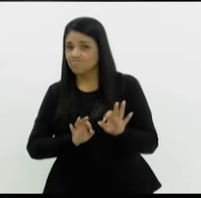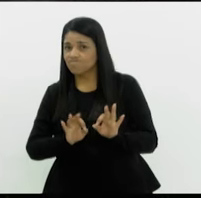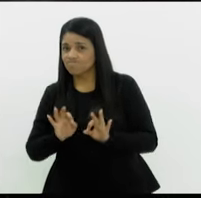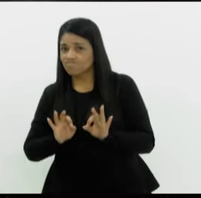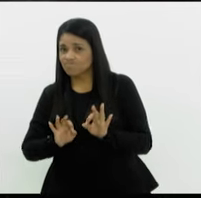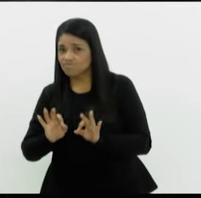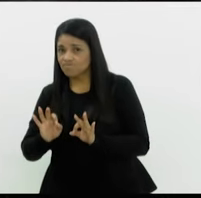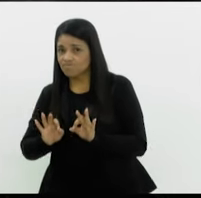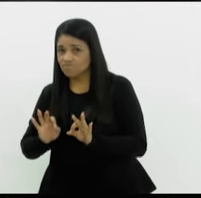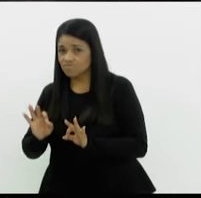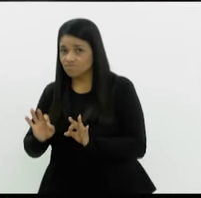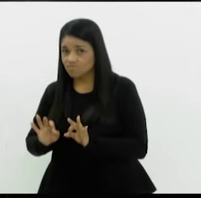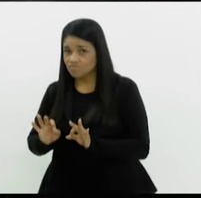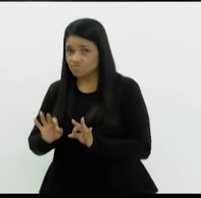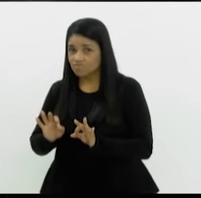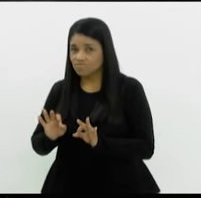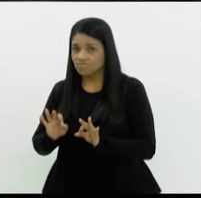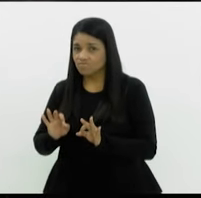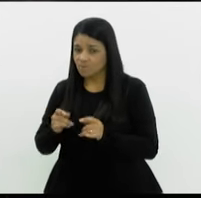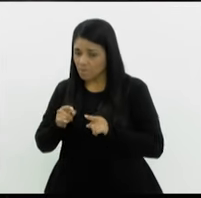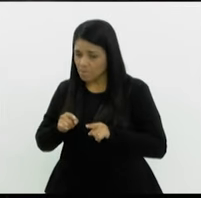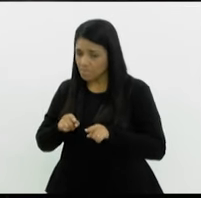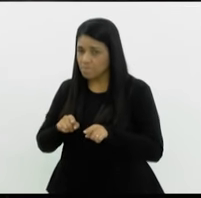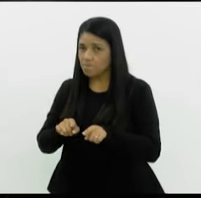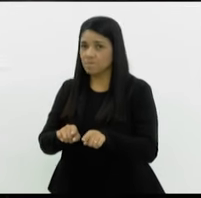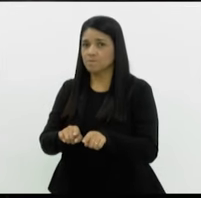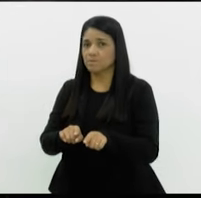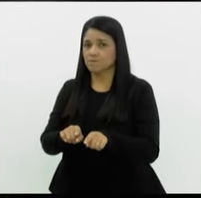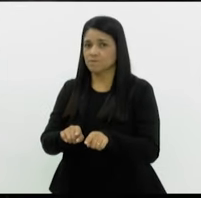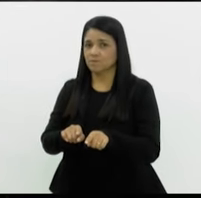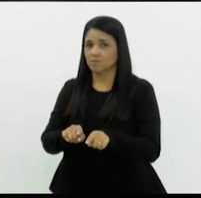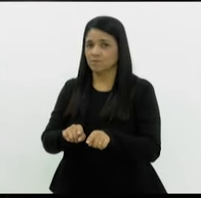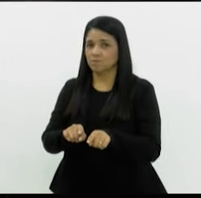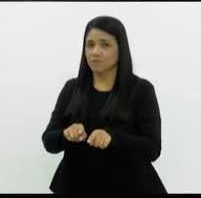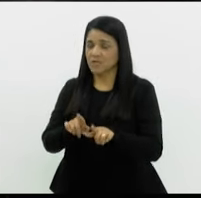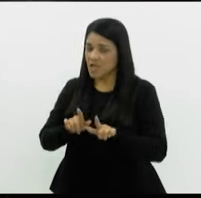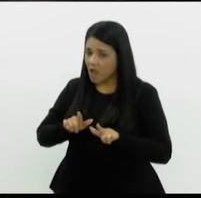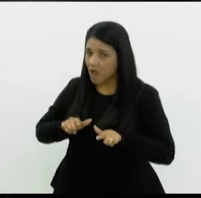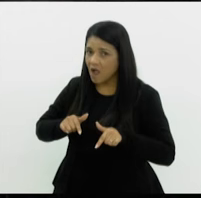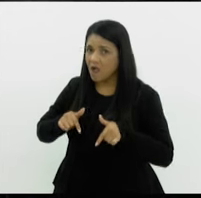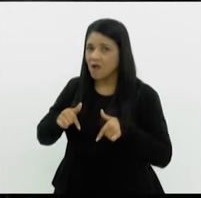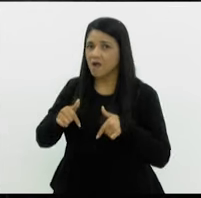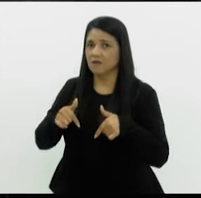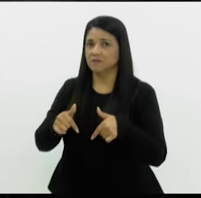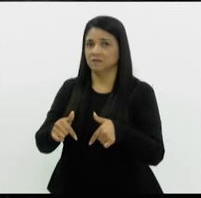muito mais afinado, que agisse